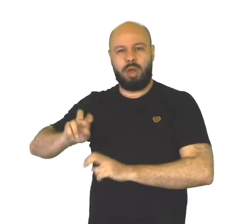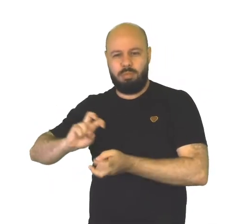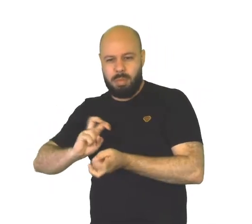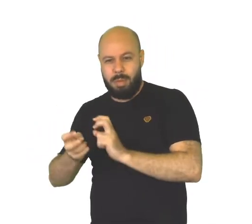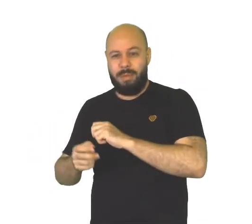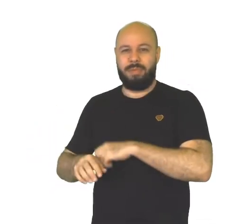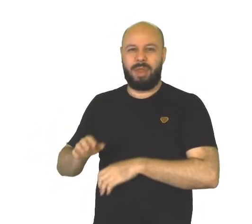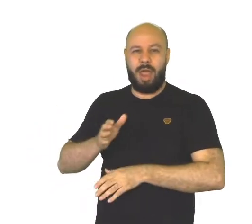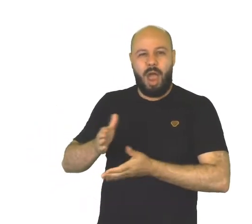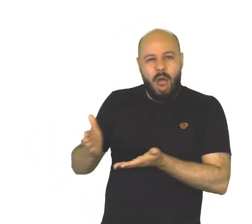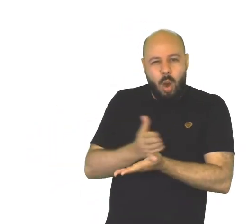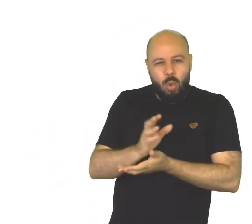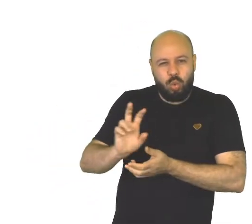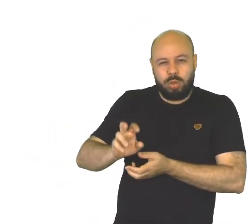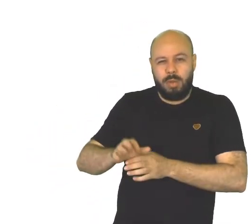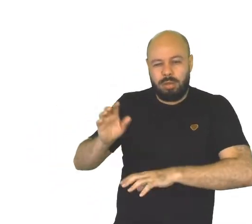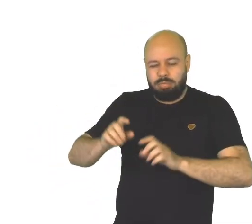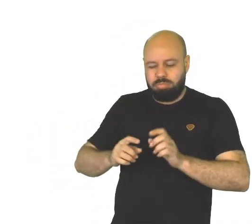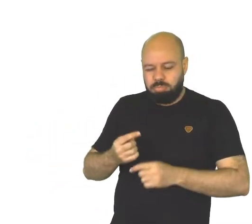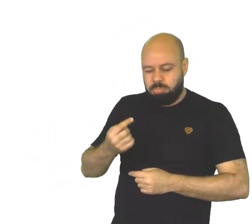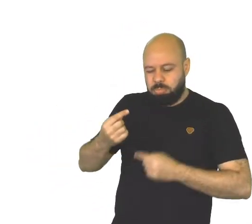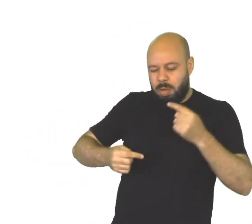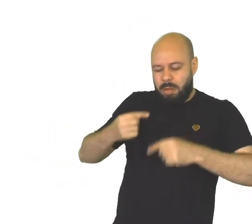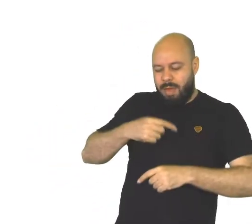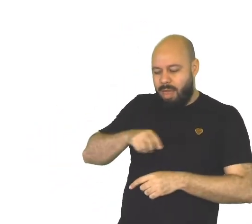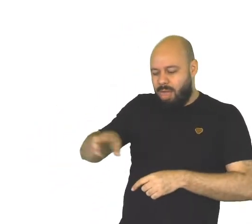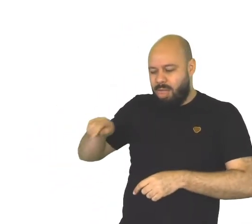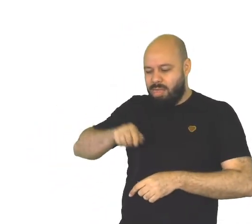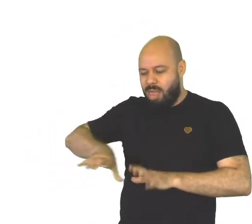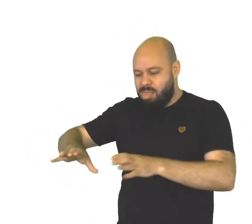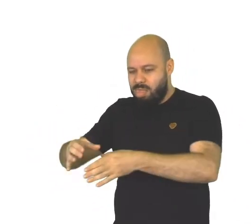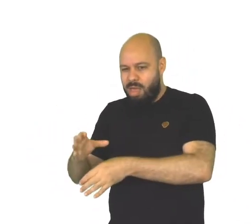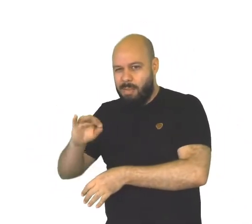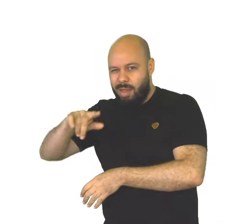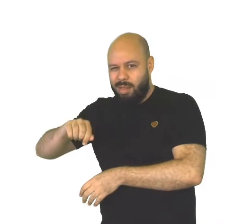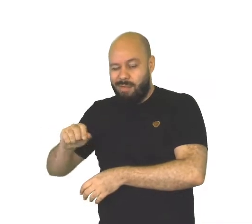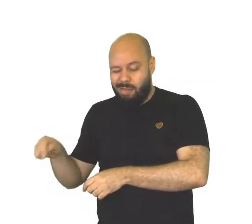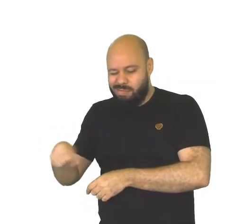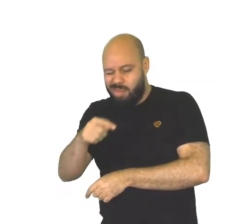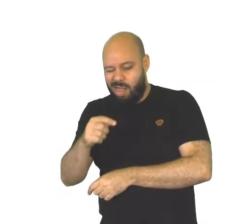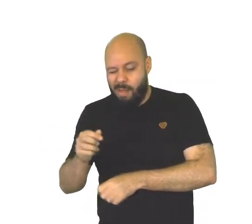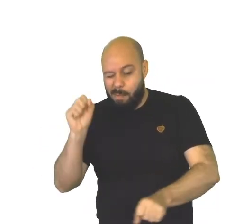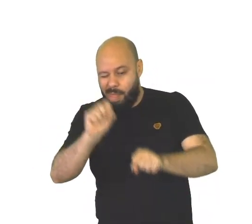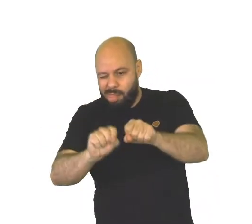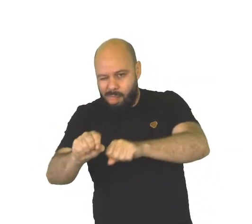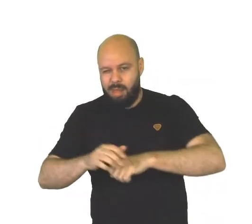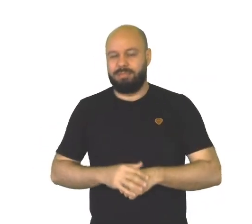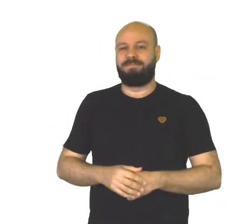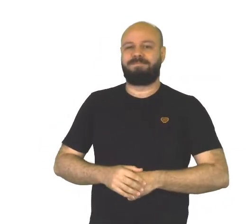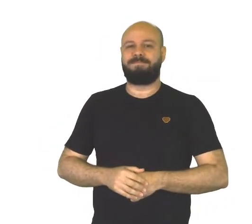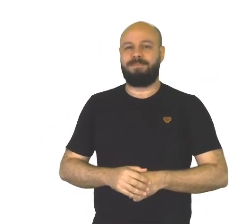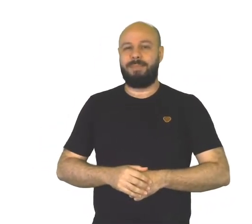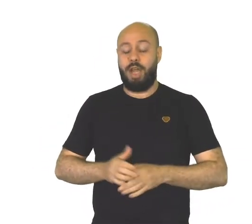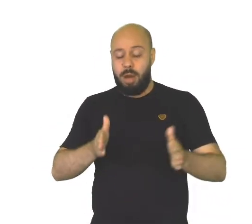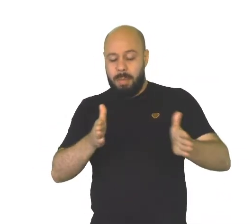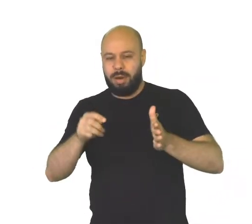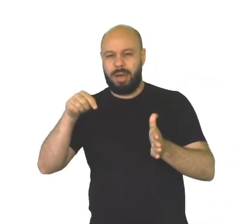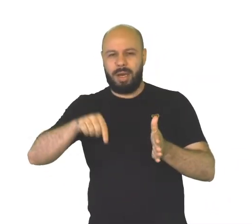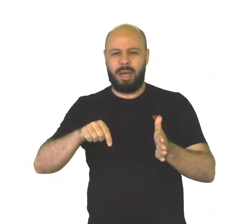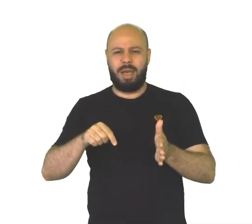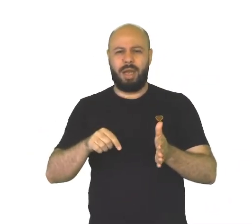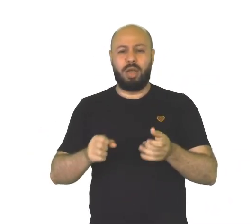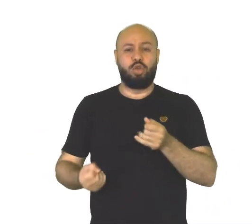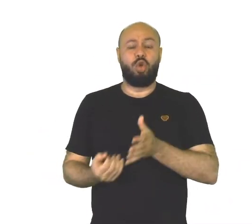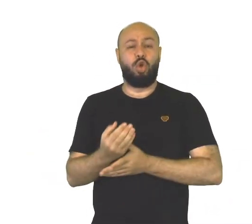renda, pois políticos e outras pessoas pagaram as maltas para os seus serviços. É dessa época que surgiram alguns